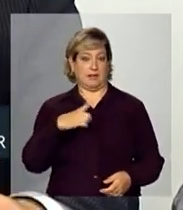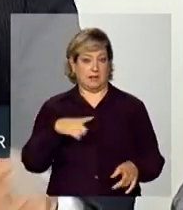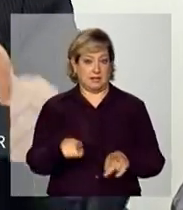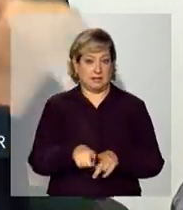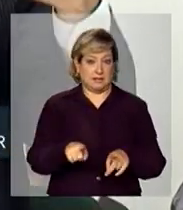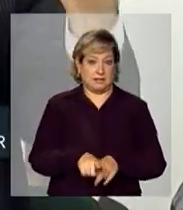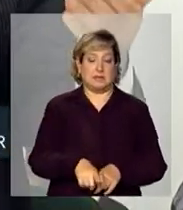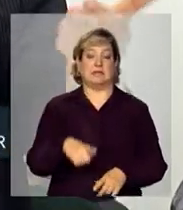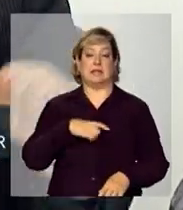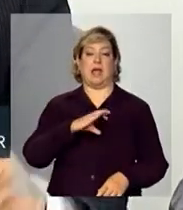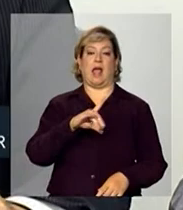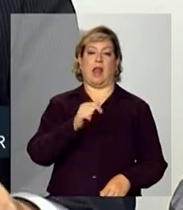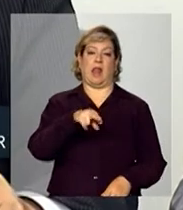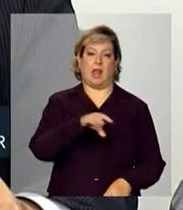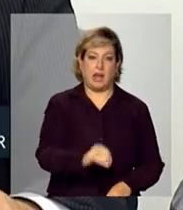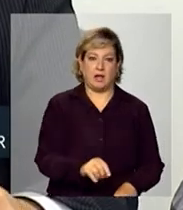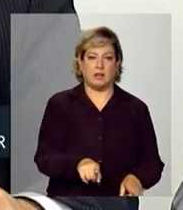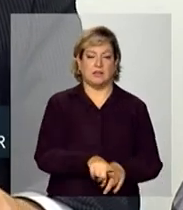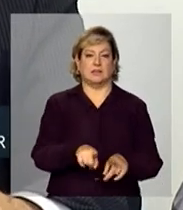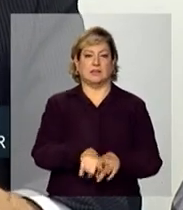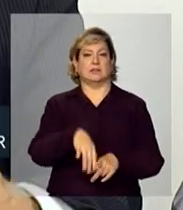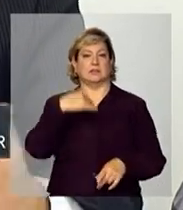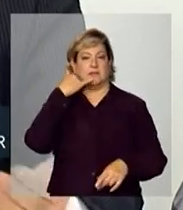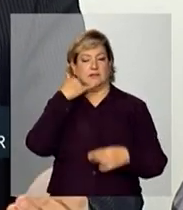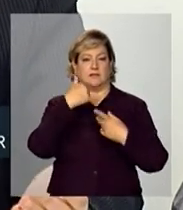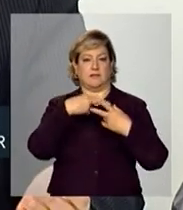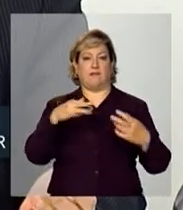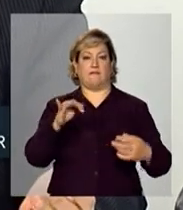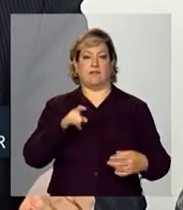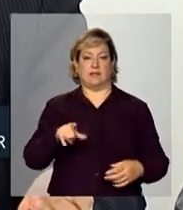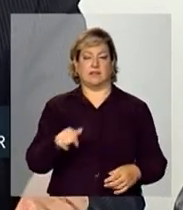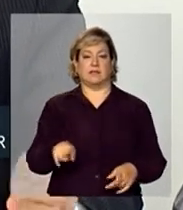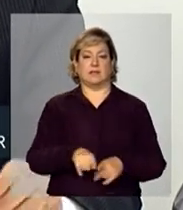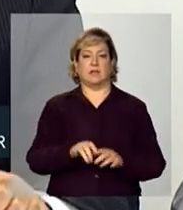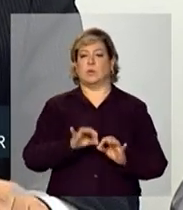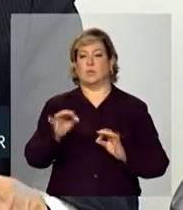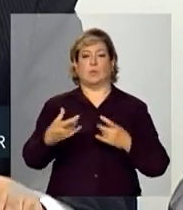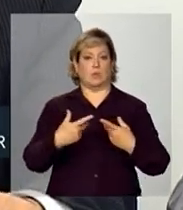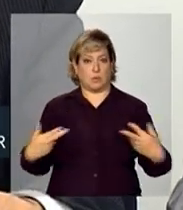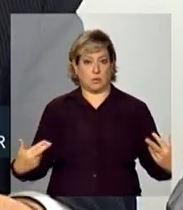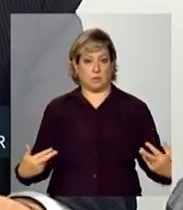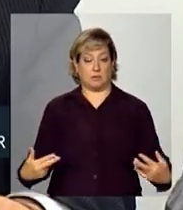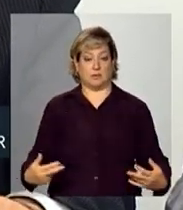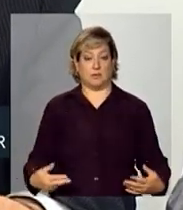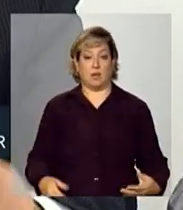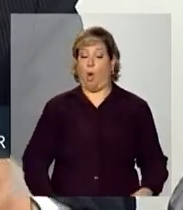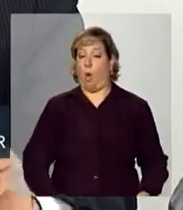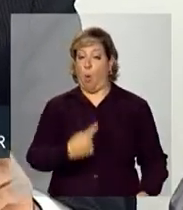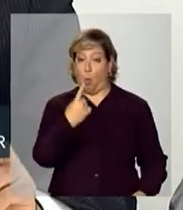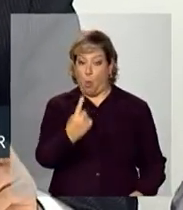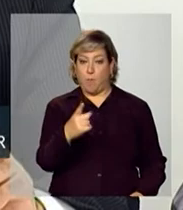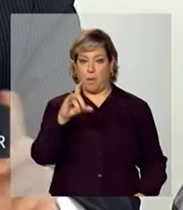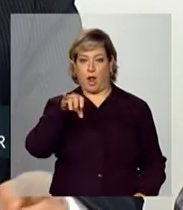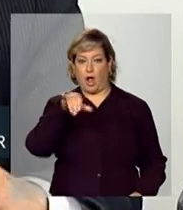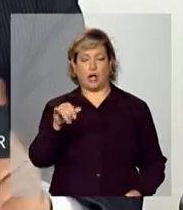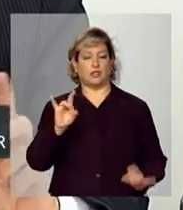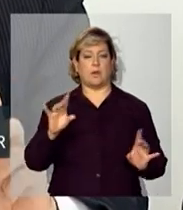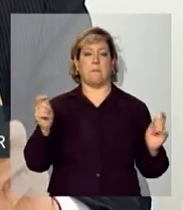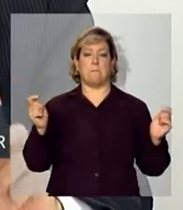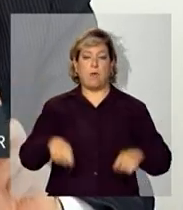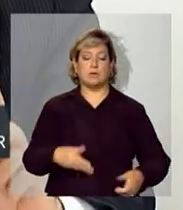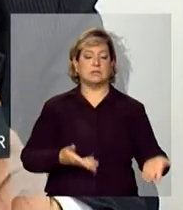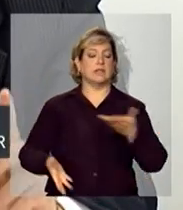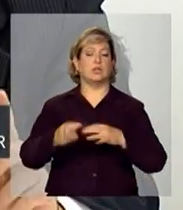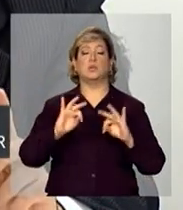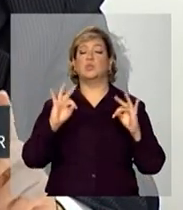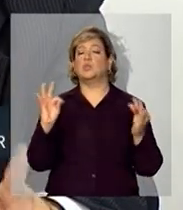da Claro e também telefonia fixa é através de longa distância nós estamos dizendo que uma loja só possa atender todos